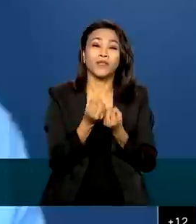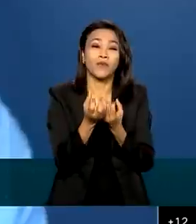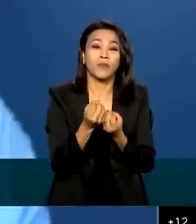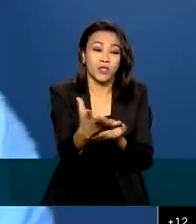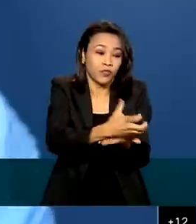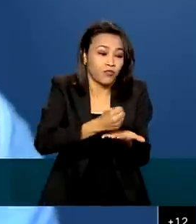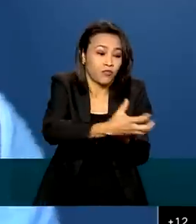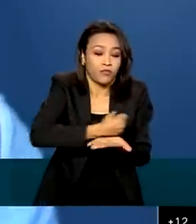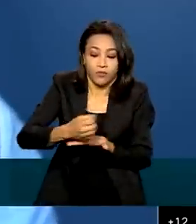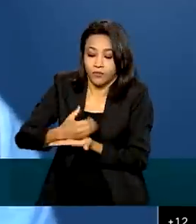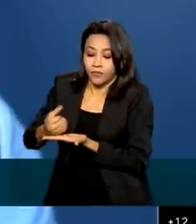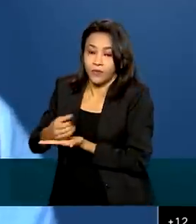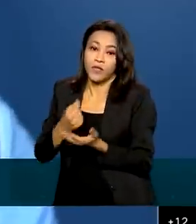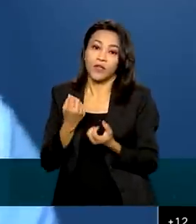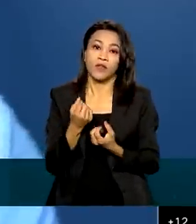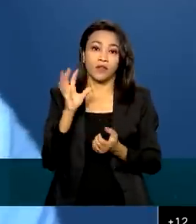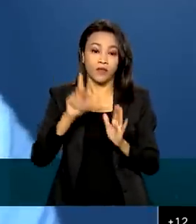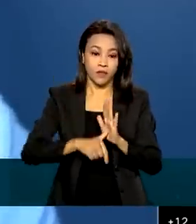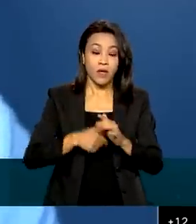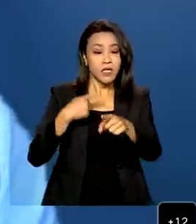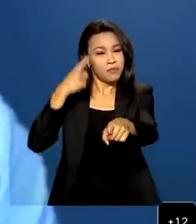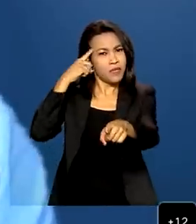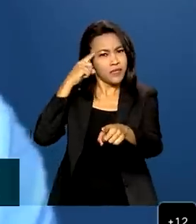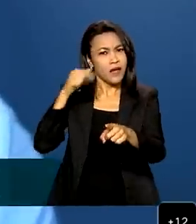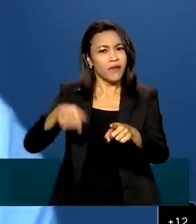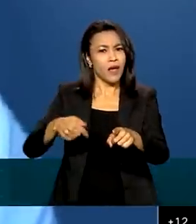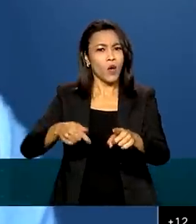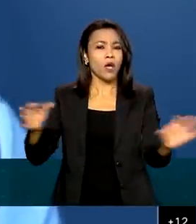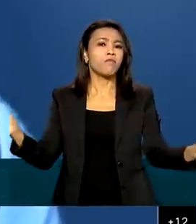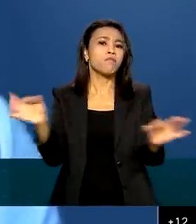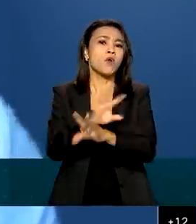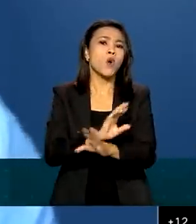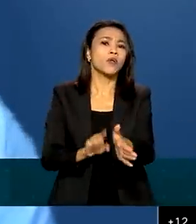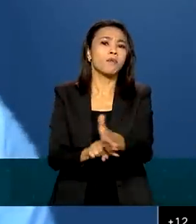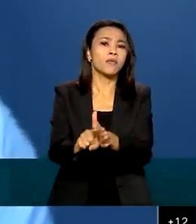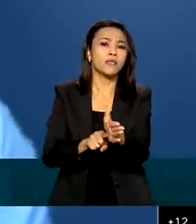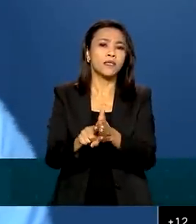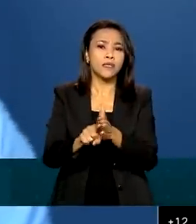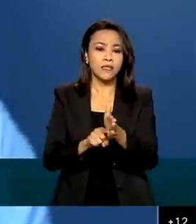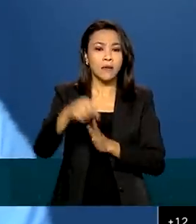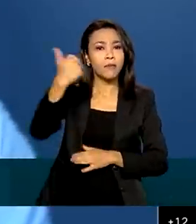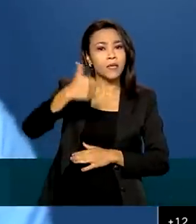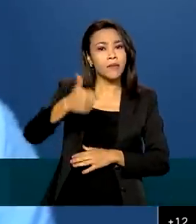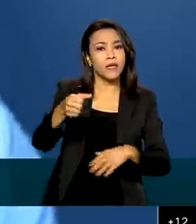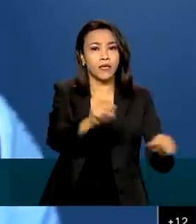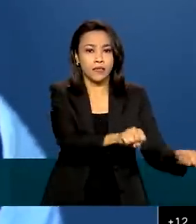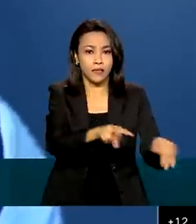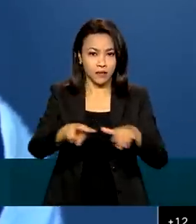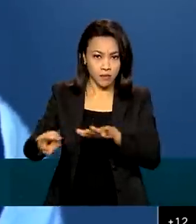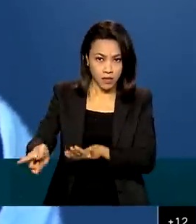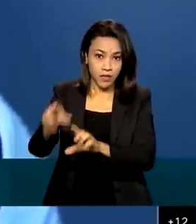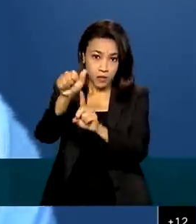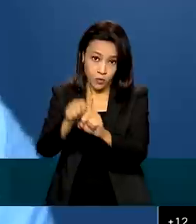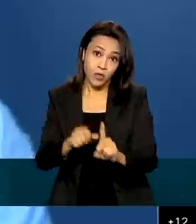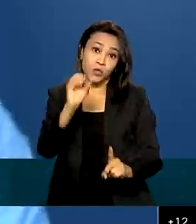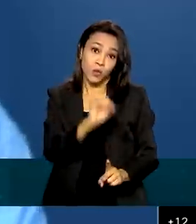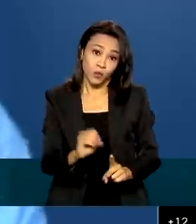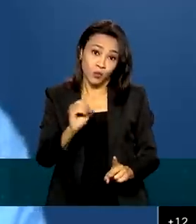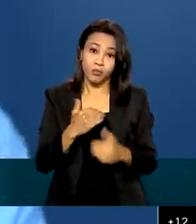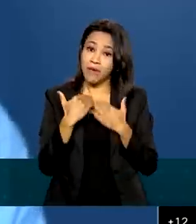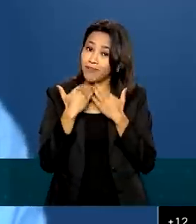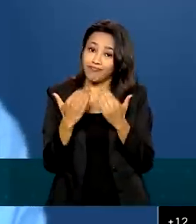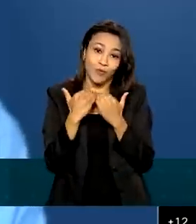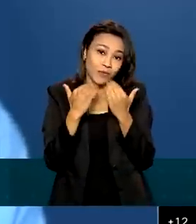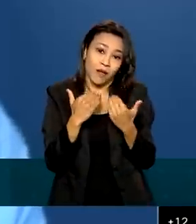A gente estava imaginando que fosse fechar o Censo agora em meados de início, logo na primeira semana de outubro, isso não